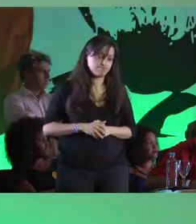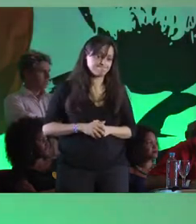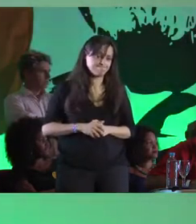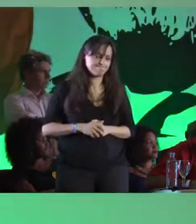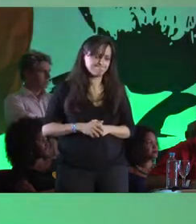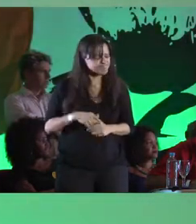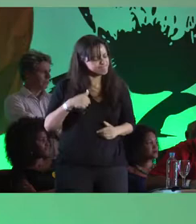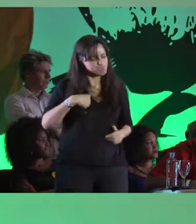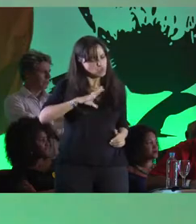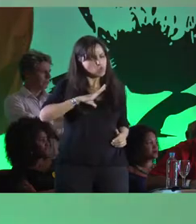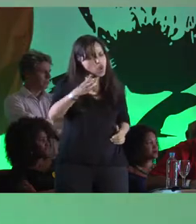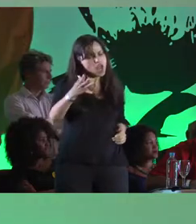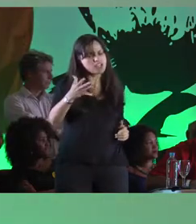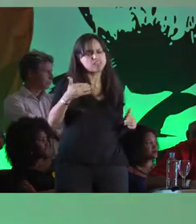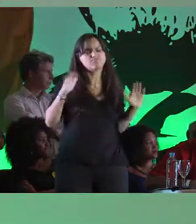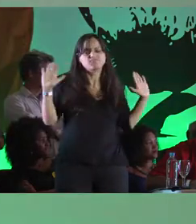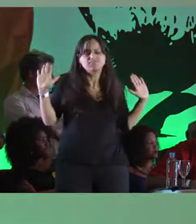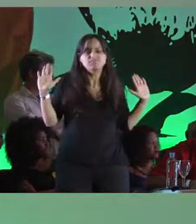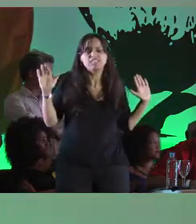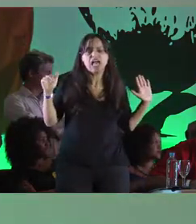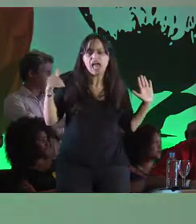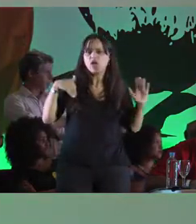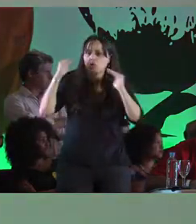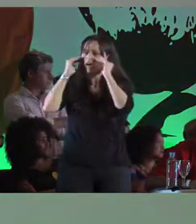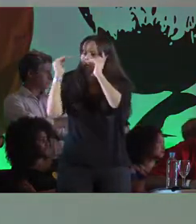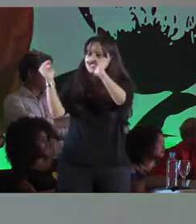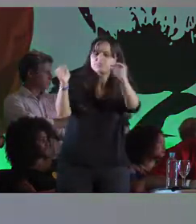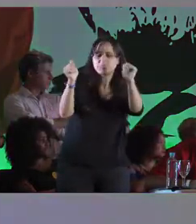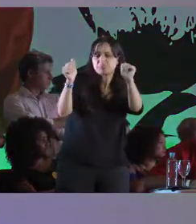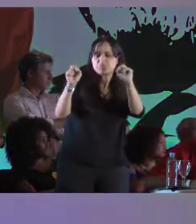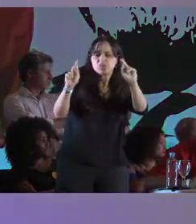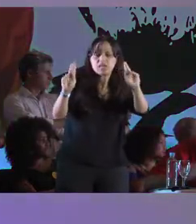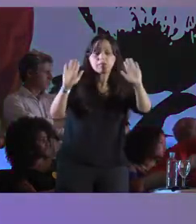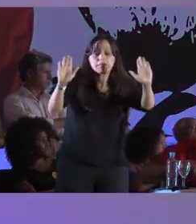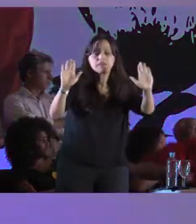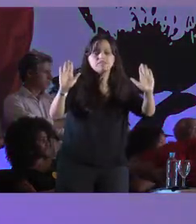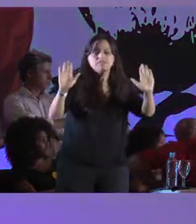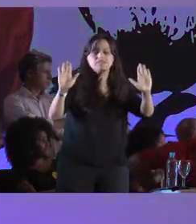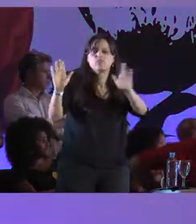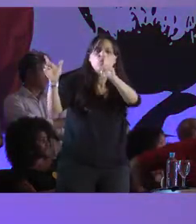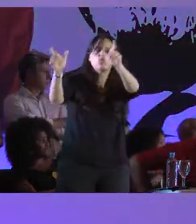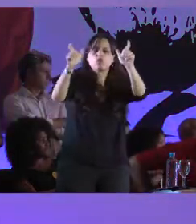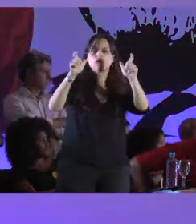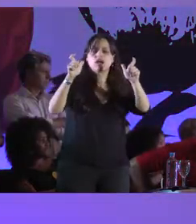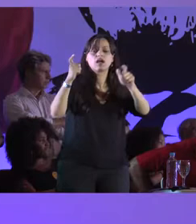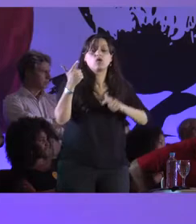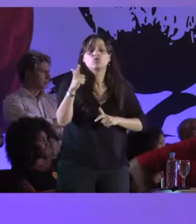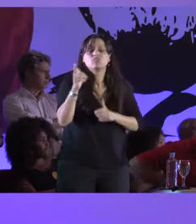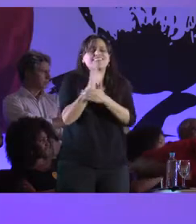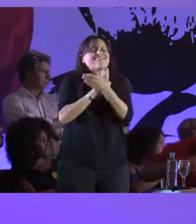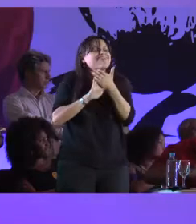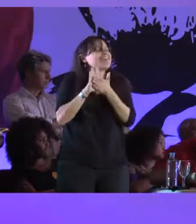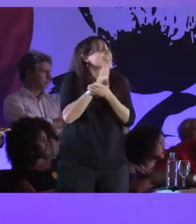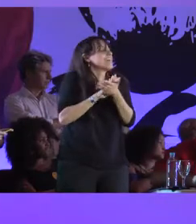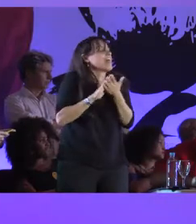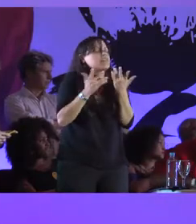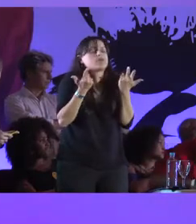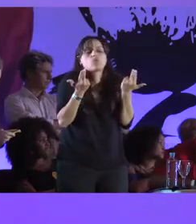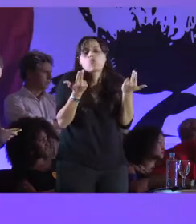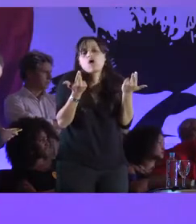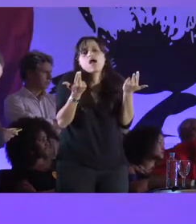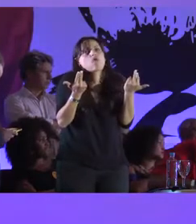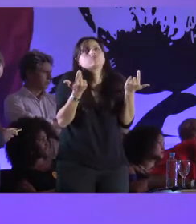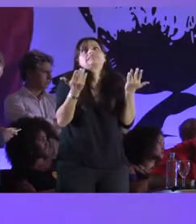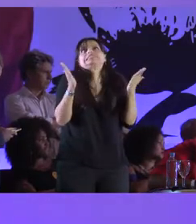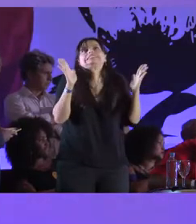nenhum desrespeito a nenhuma organização política de nenhum lugar, não existe nada similar ao nosso